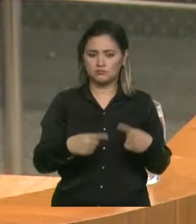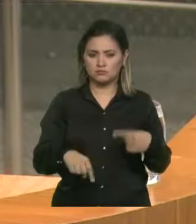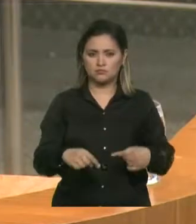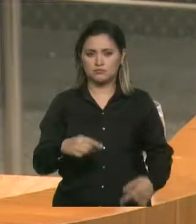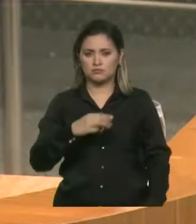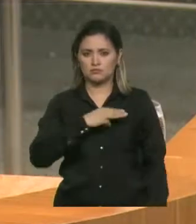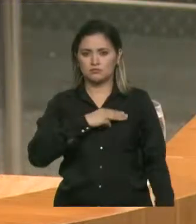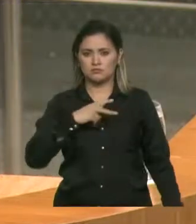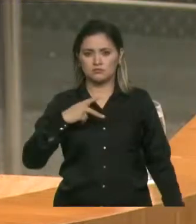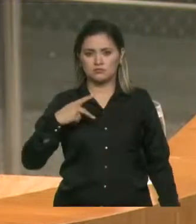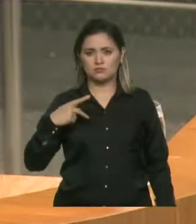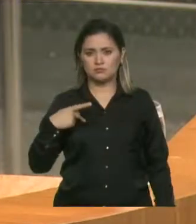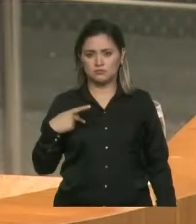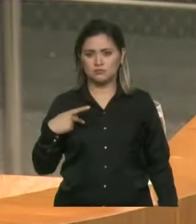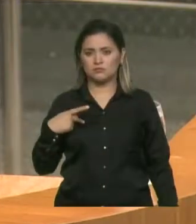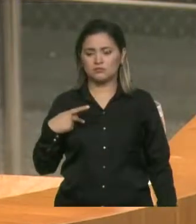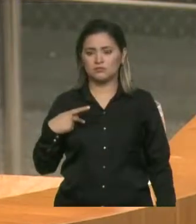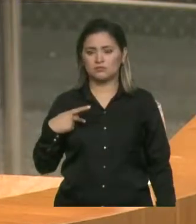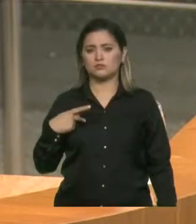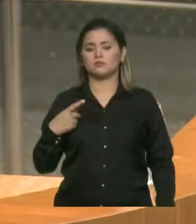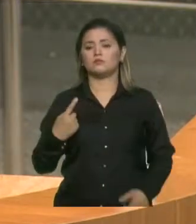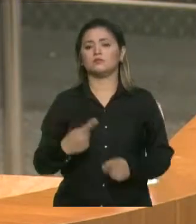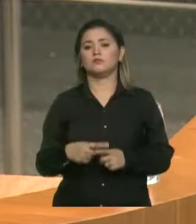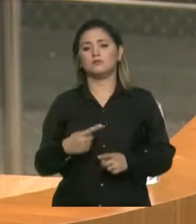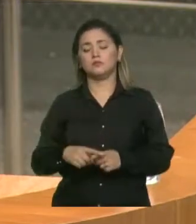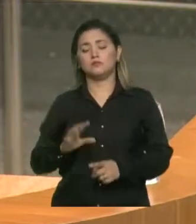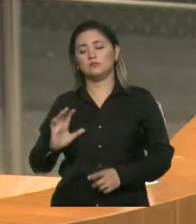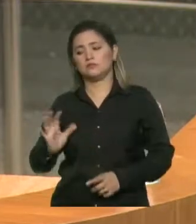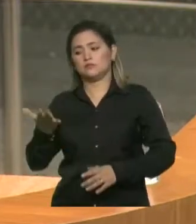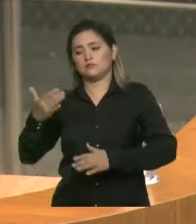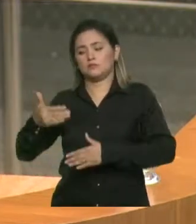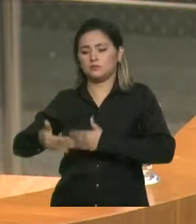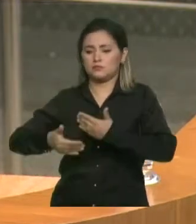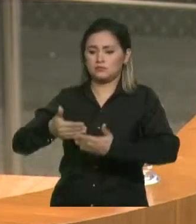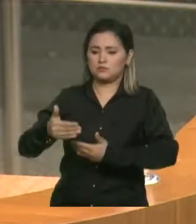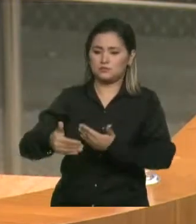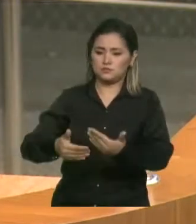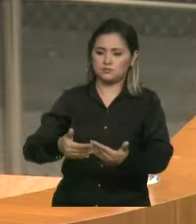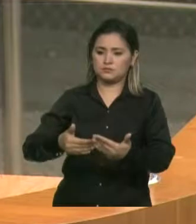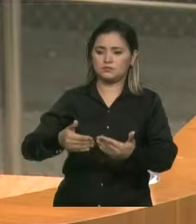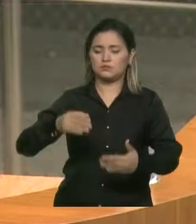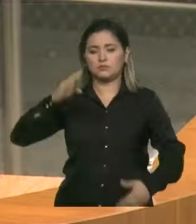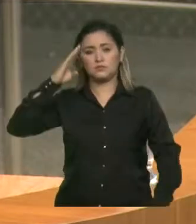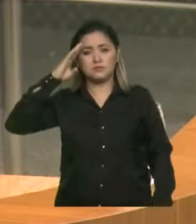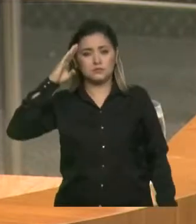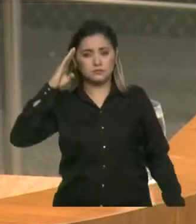diante dos últimos acontecimentos, sobretudo